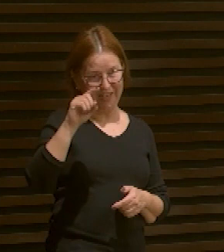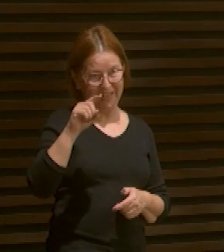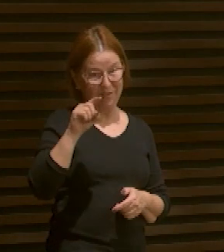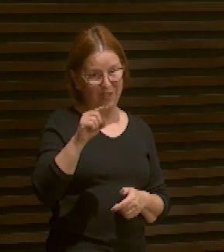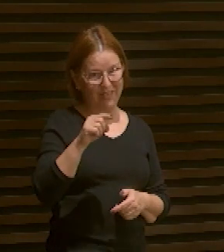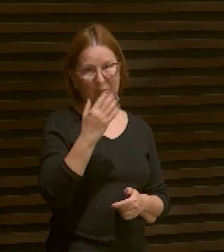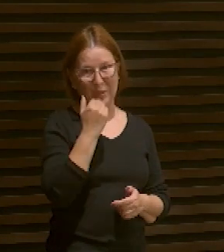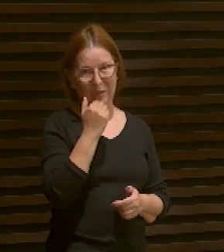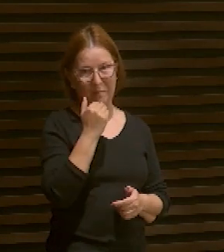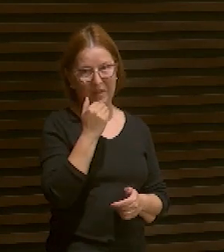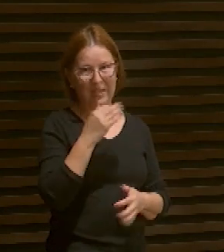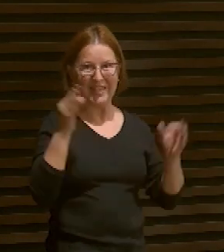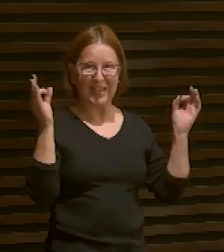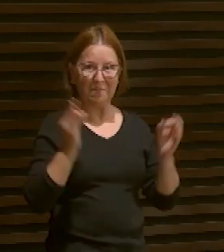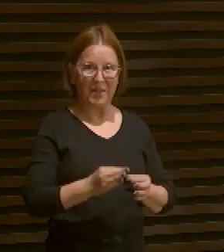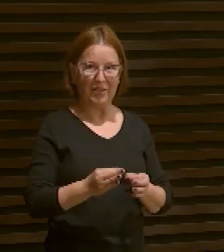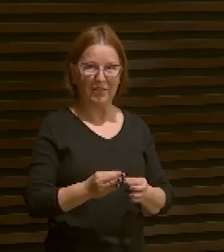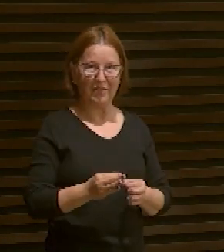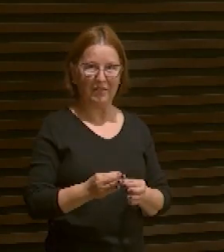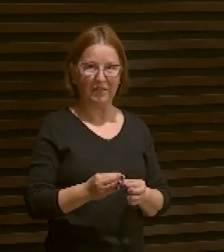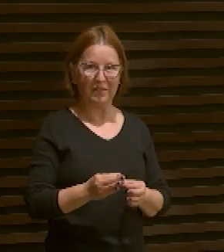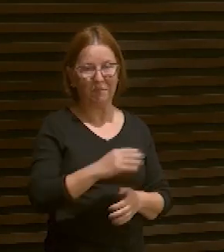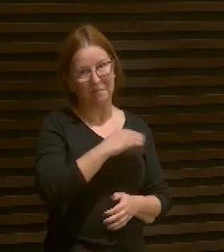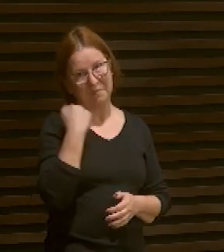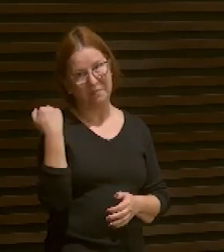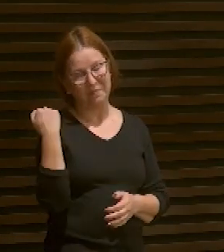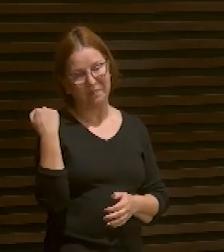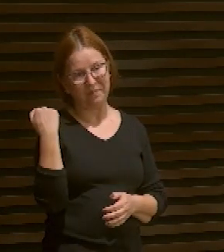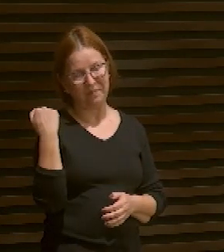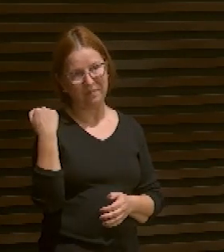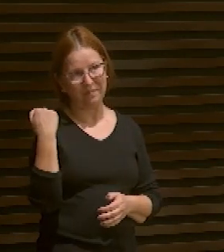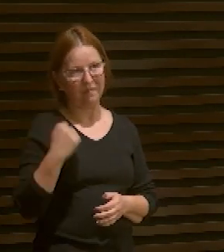dela comeres, certamente morrerás.